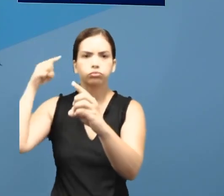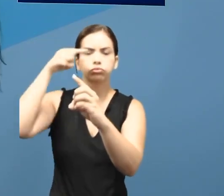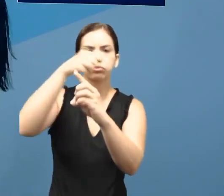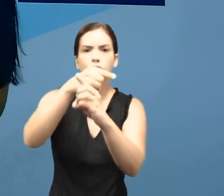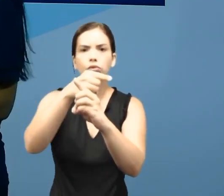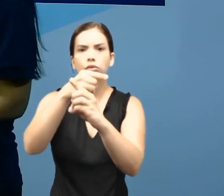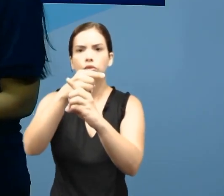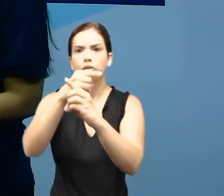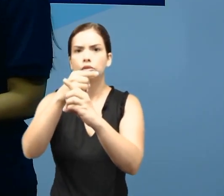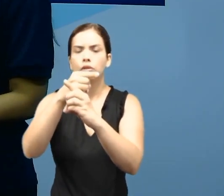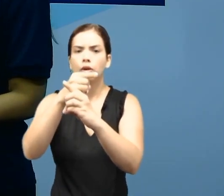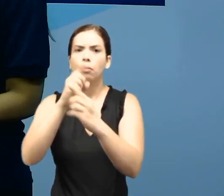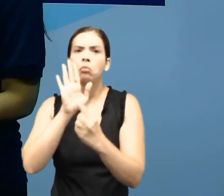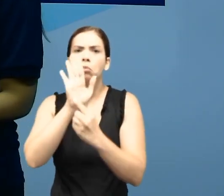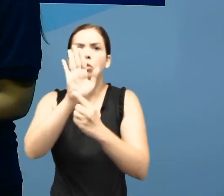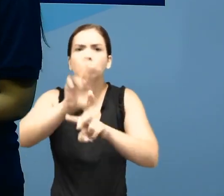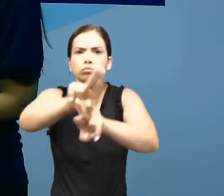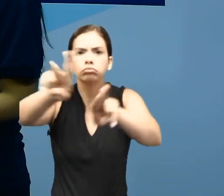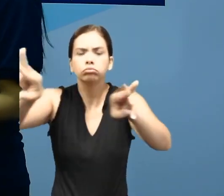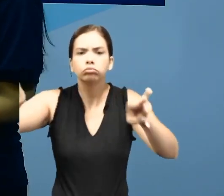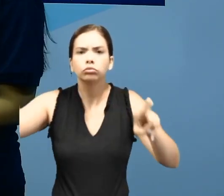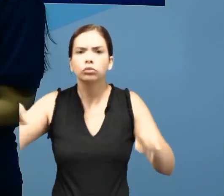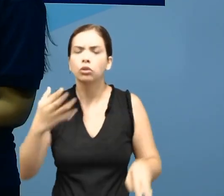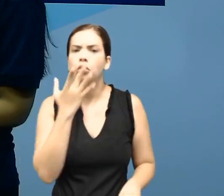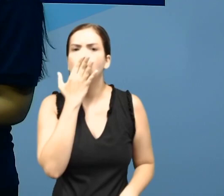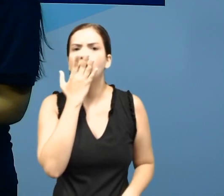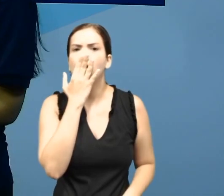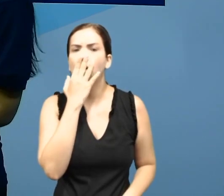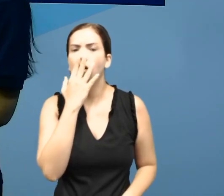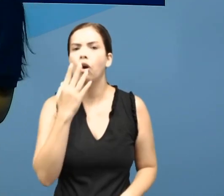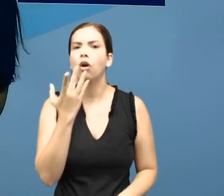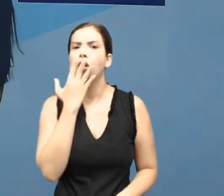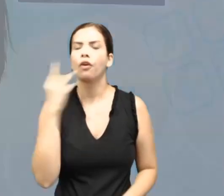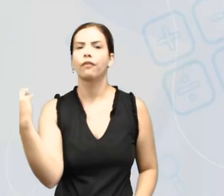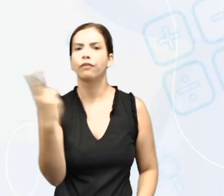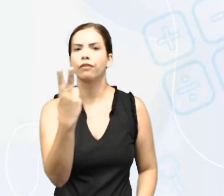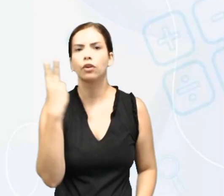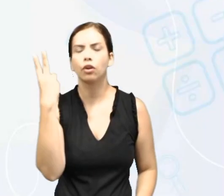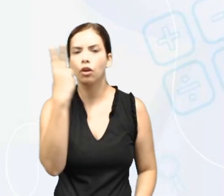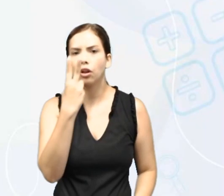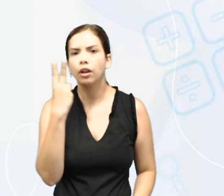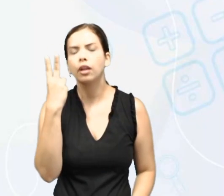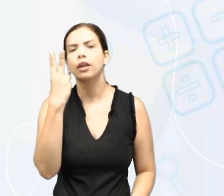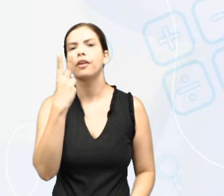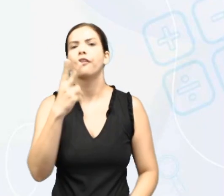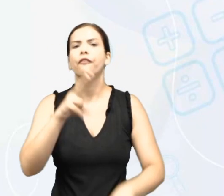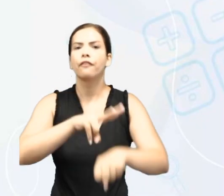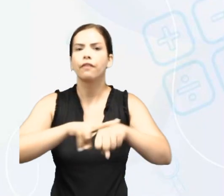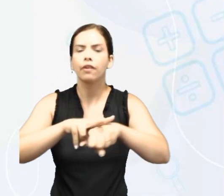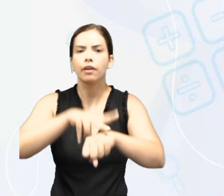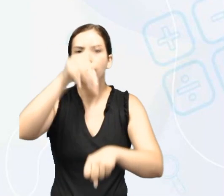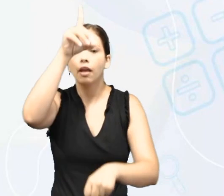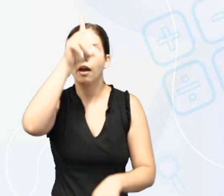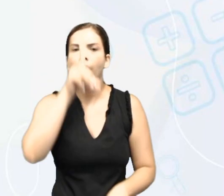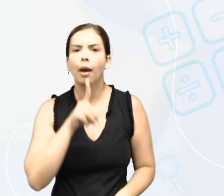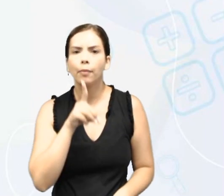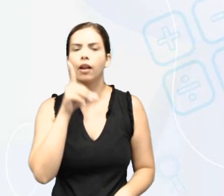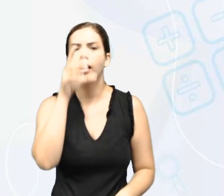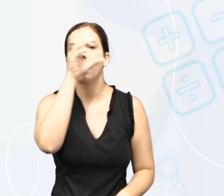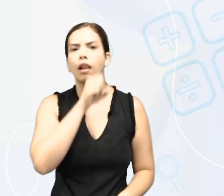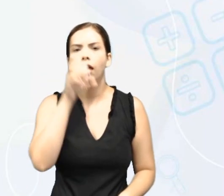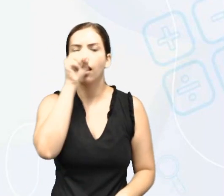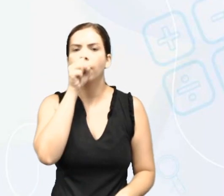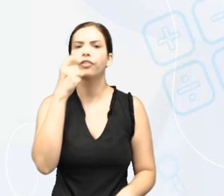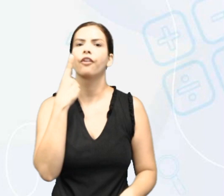outras cores, que são o violeta, o índigo, azul, o verde, o amarelo, o laranja e o